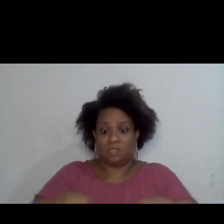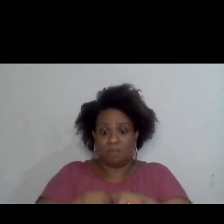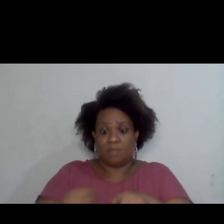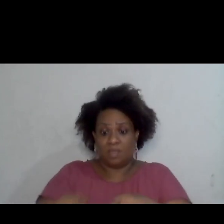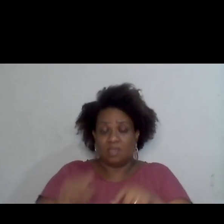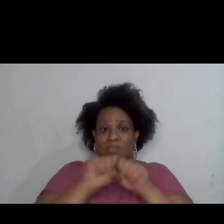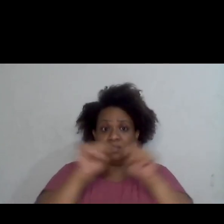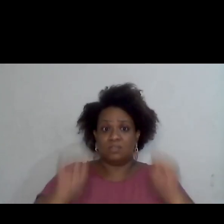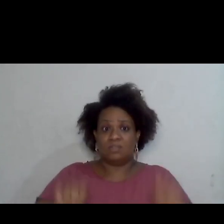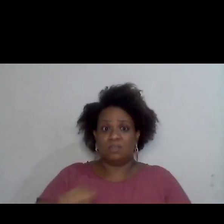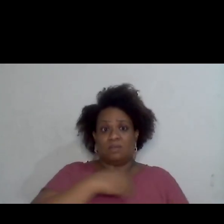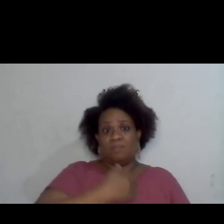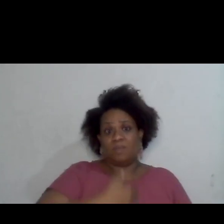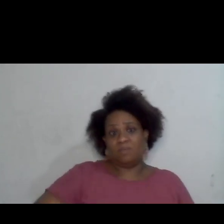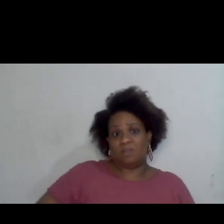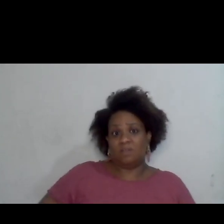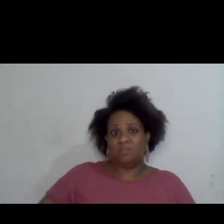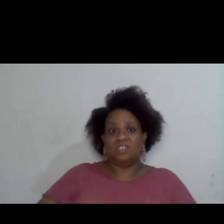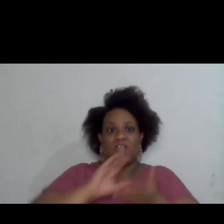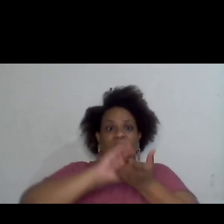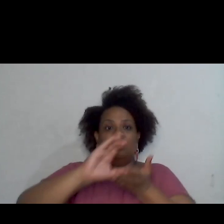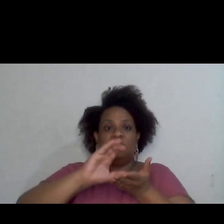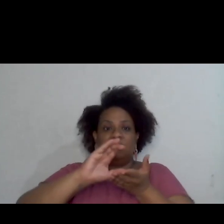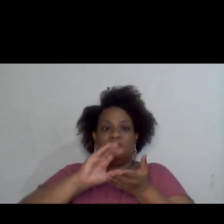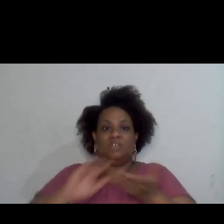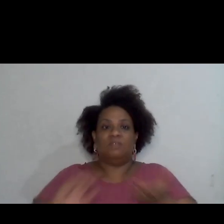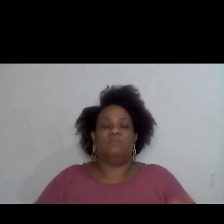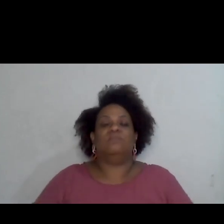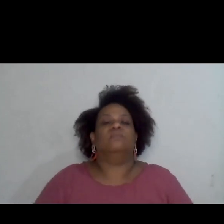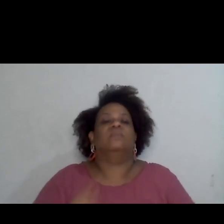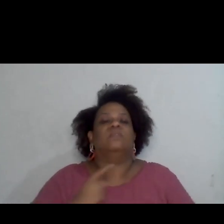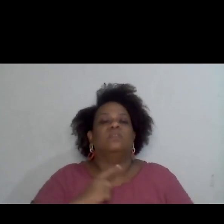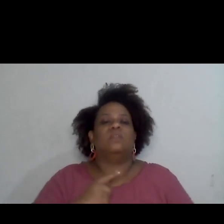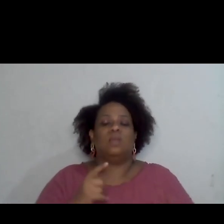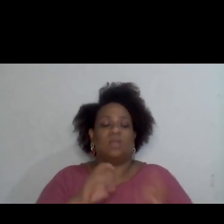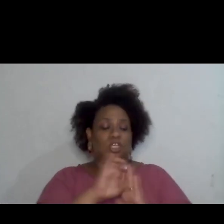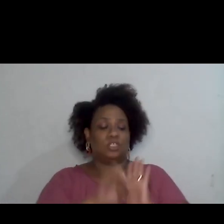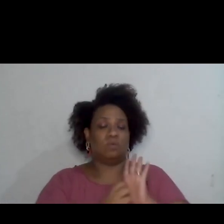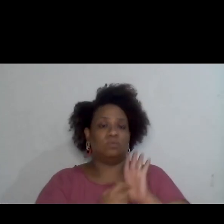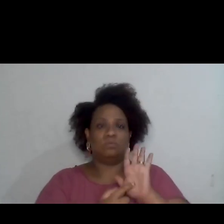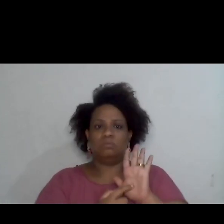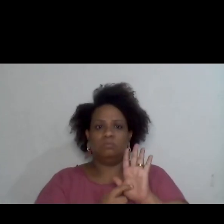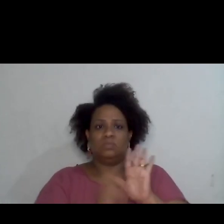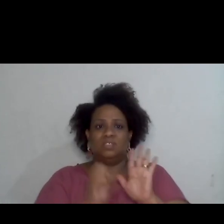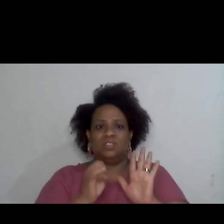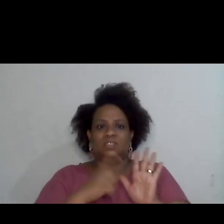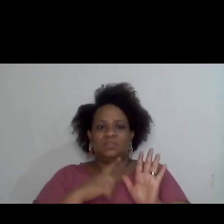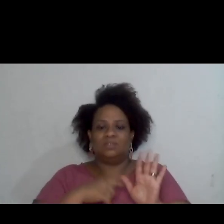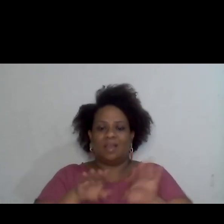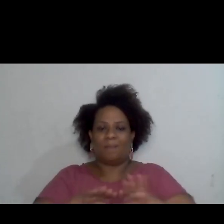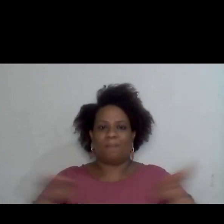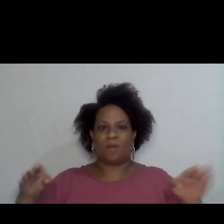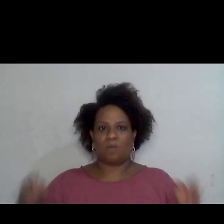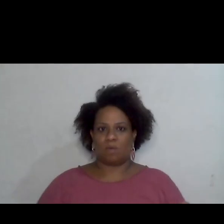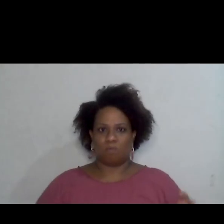público através de edital. E nós não podemos fugir da modalidade do edital, senão seria balcão. Os